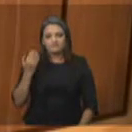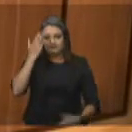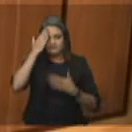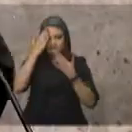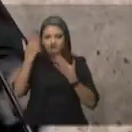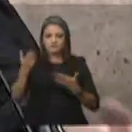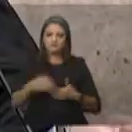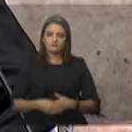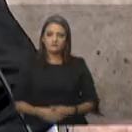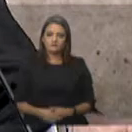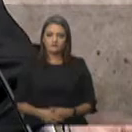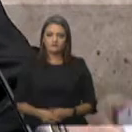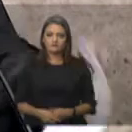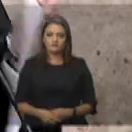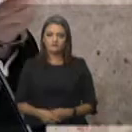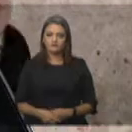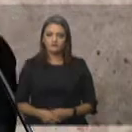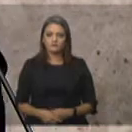obrigado.